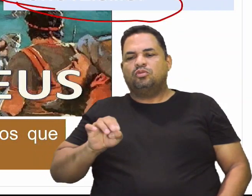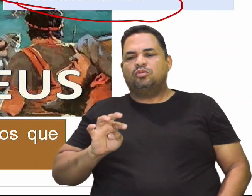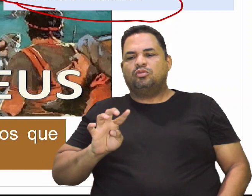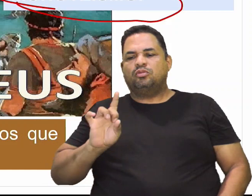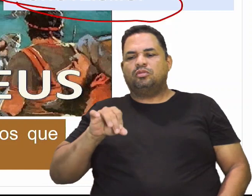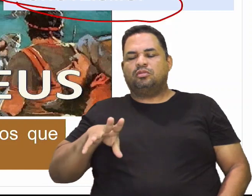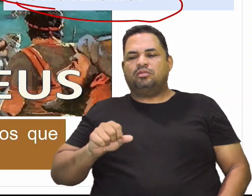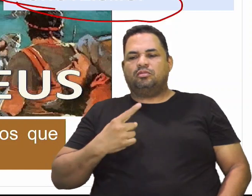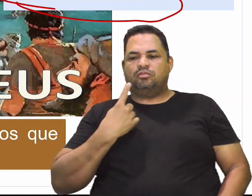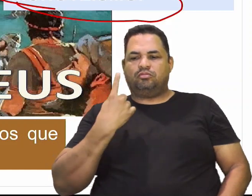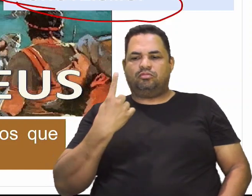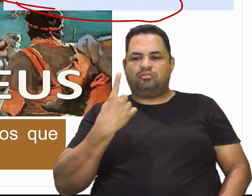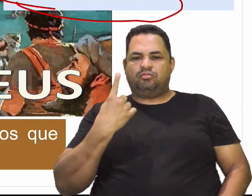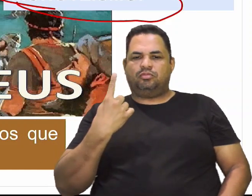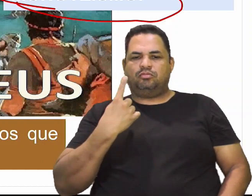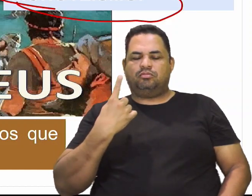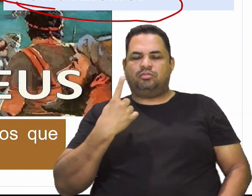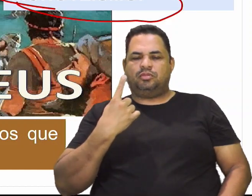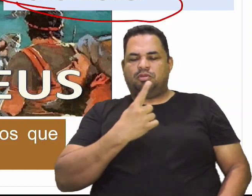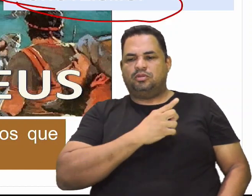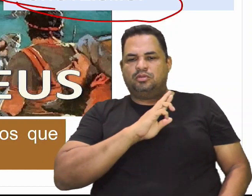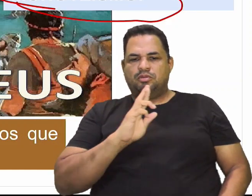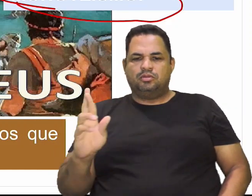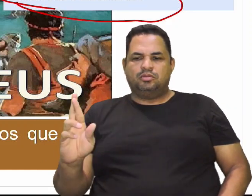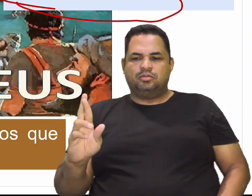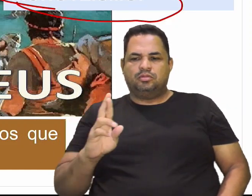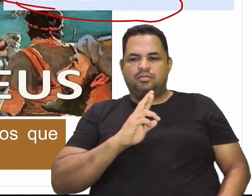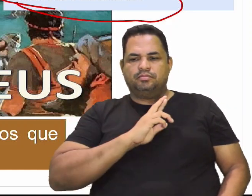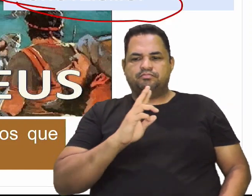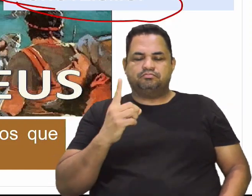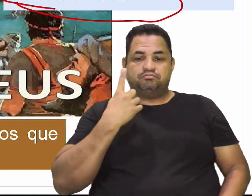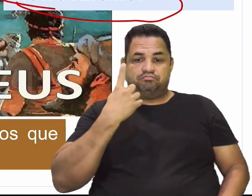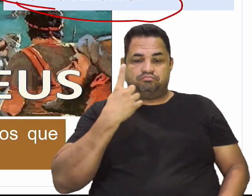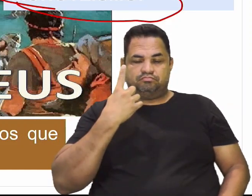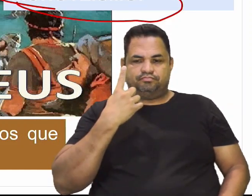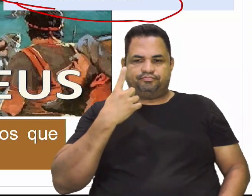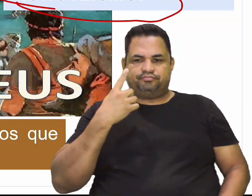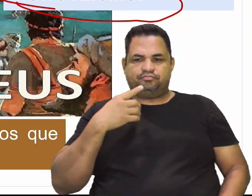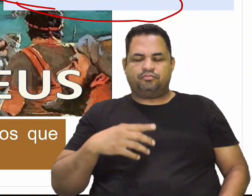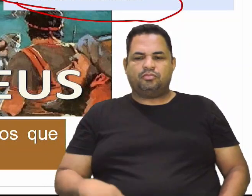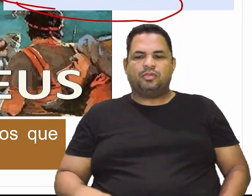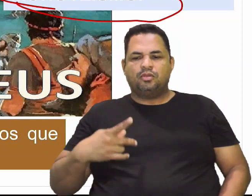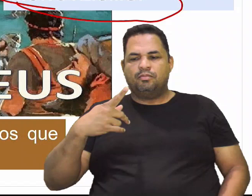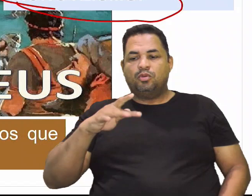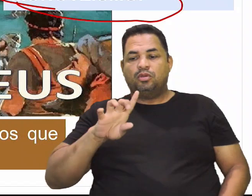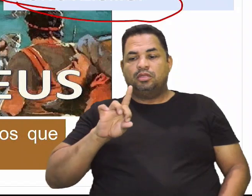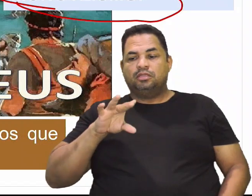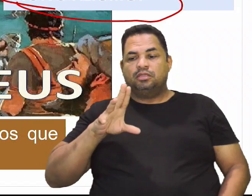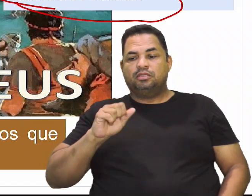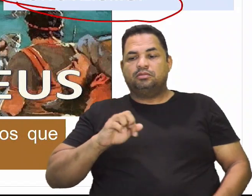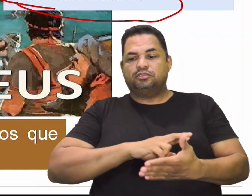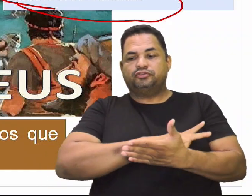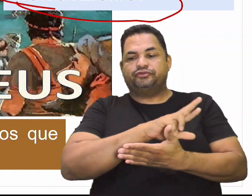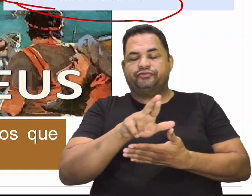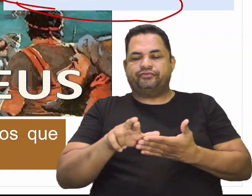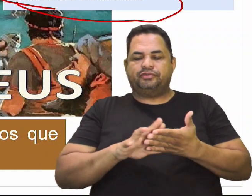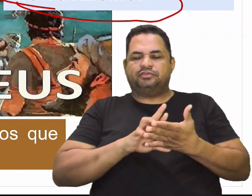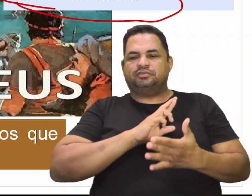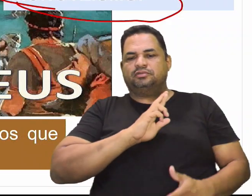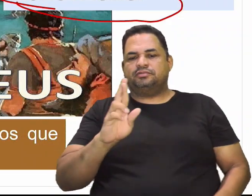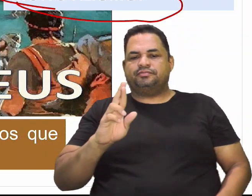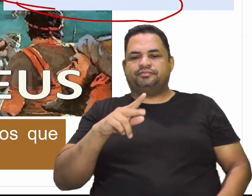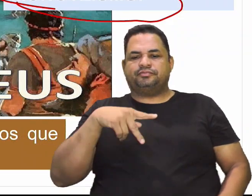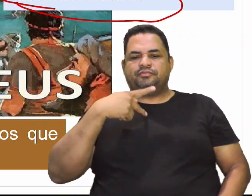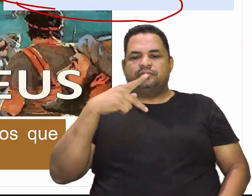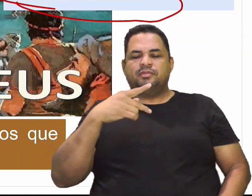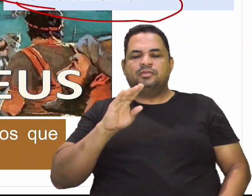única religião. O politeísmo, que eram várias religiões. Daí, também falaram dos